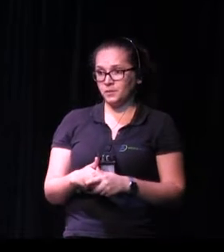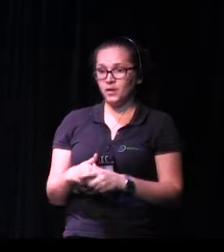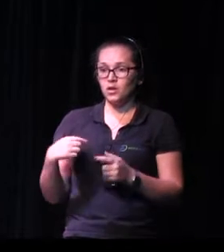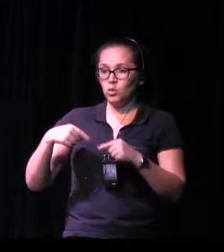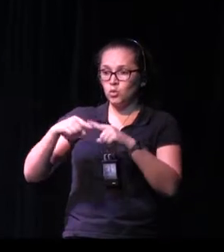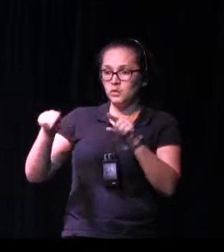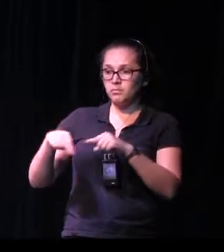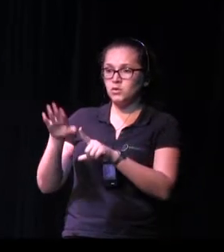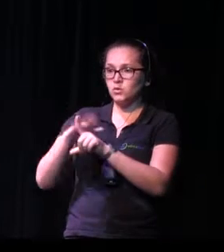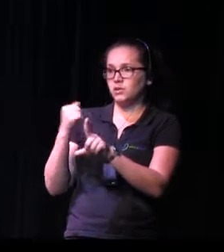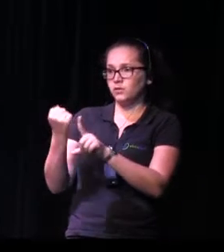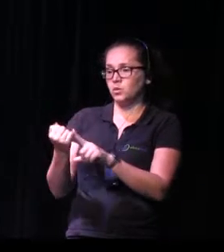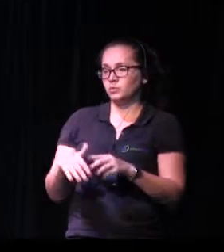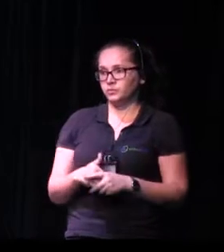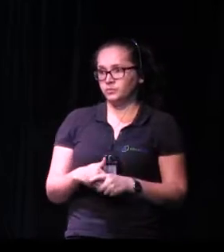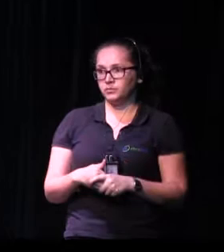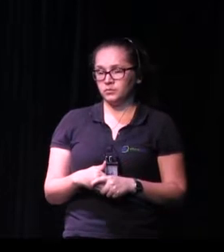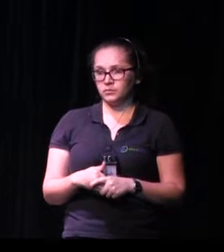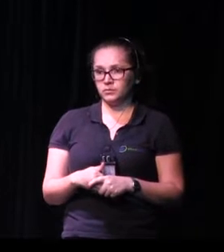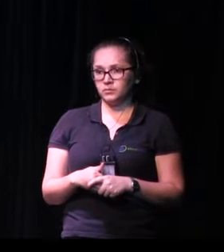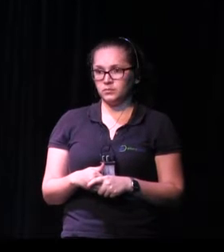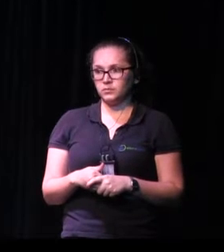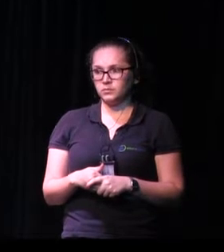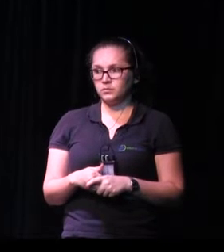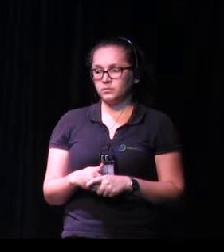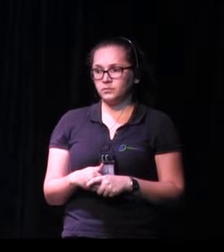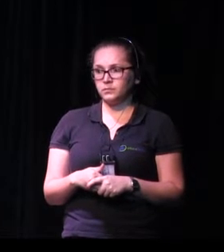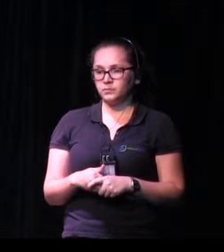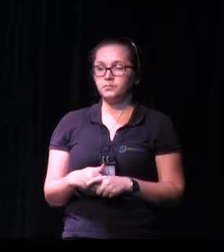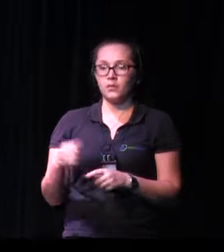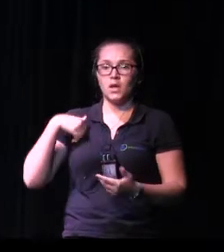elemento fundamental na conotação do espaço cívico.